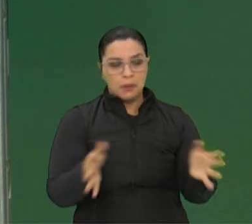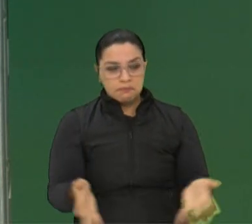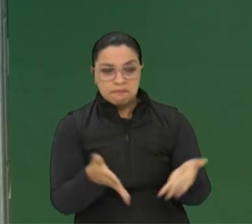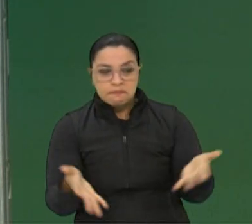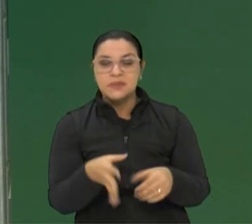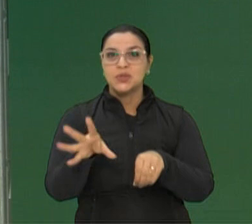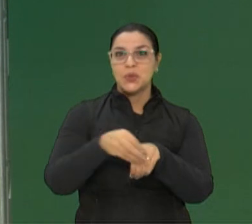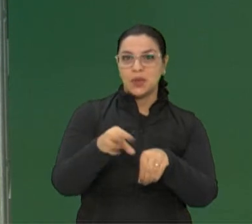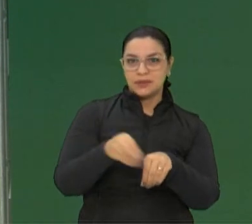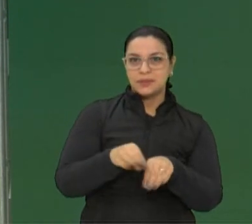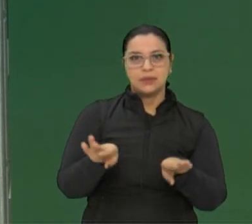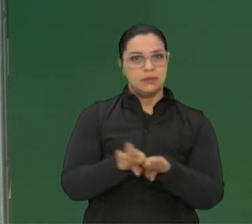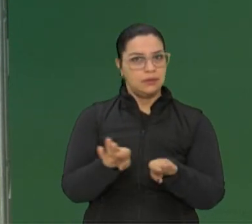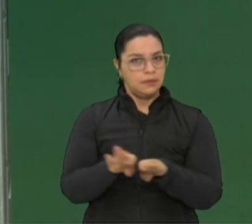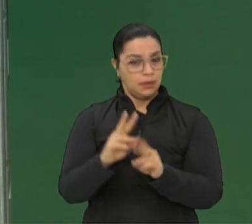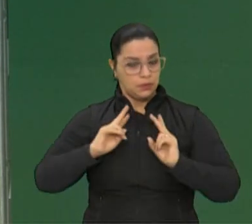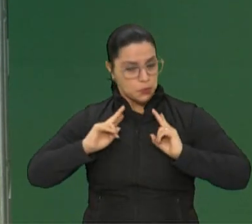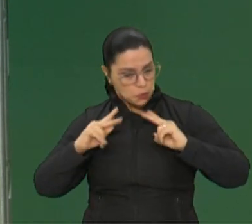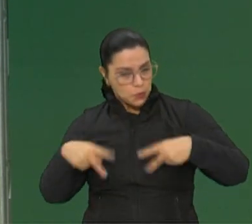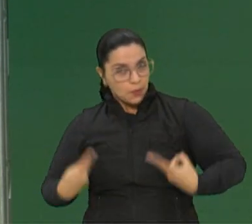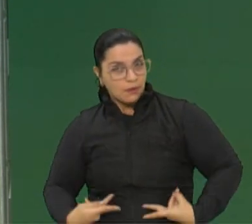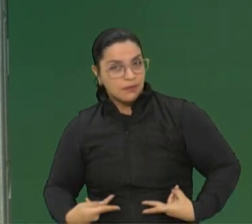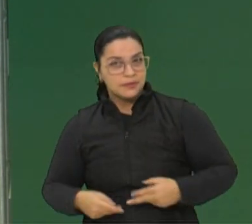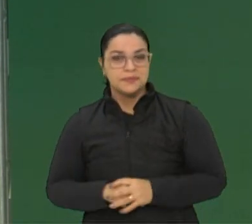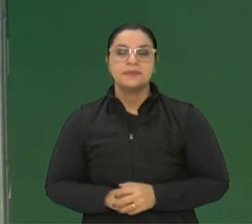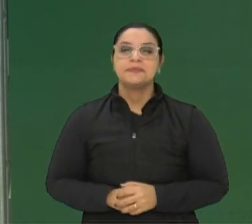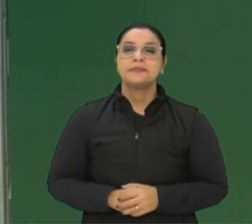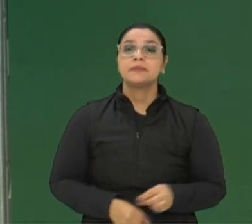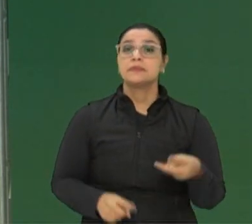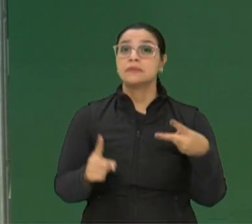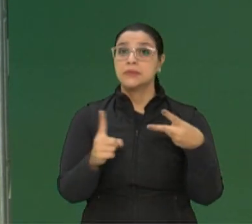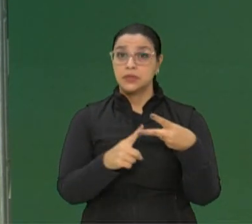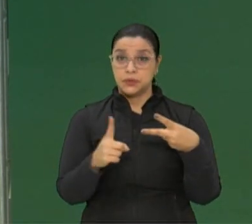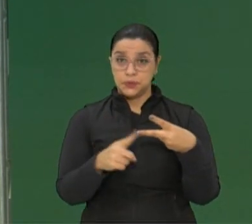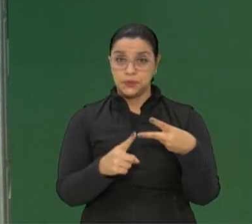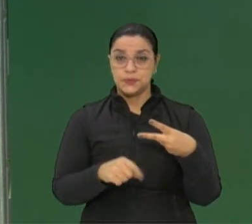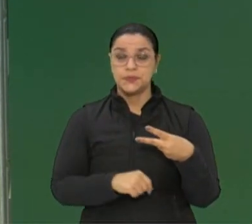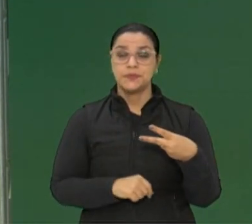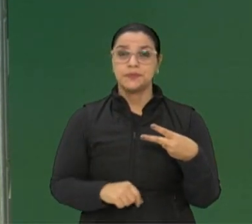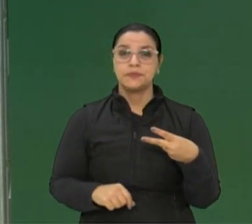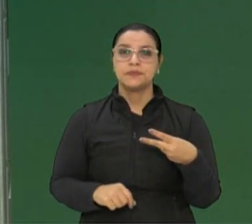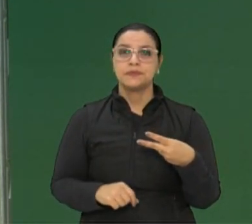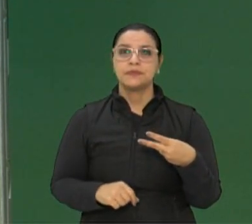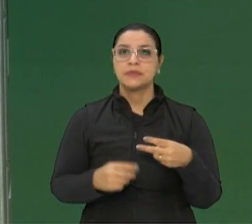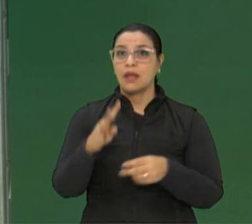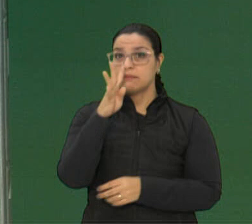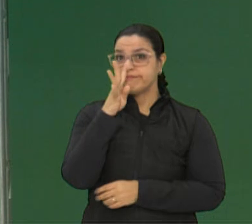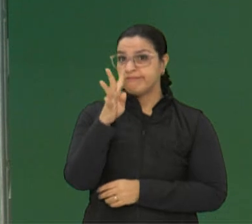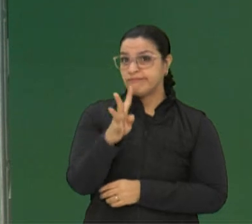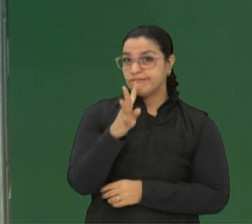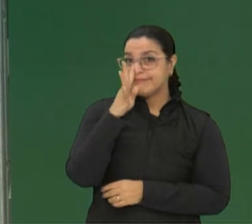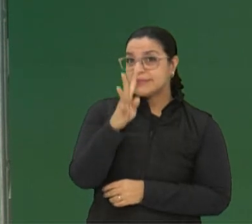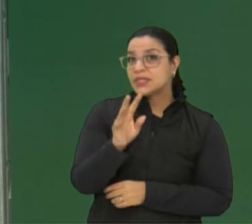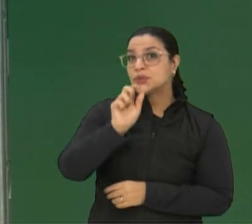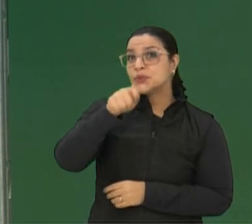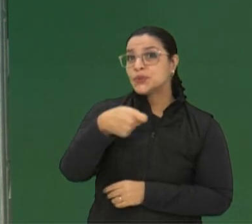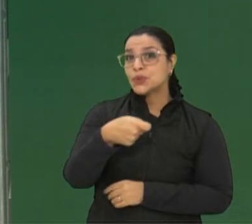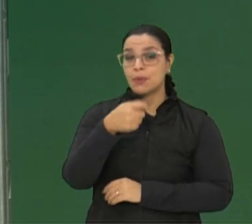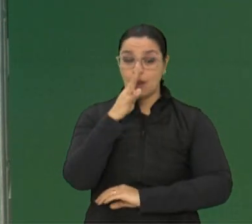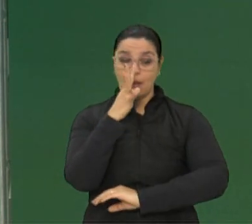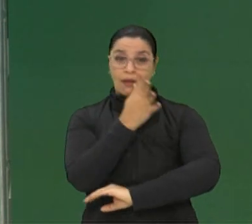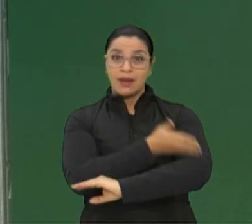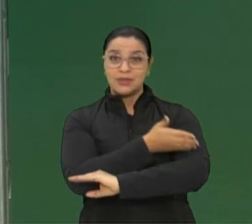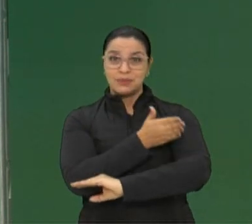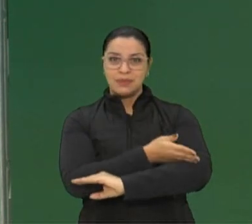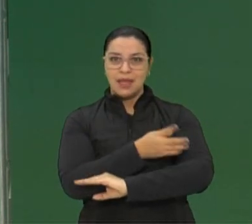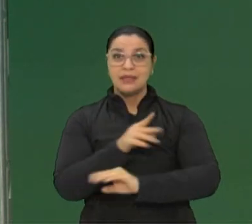do conhecimento humano, obviamente, né? Segundo ponto, né, crítica à Idade